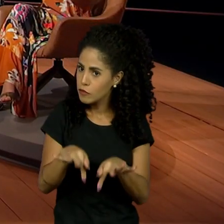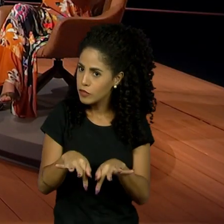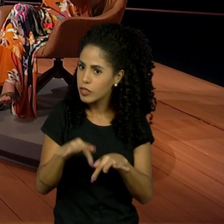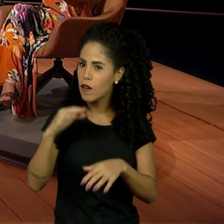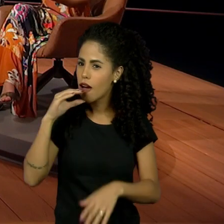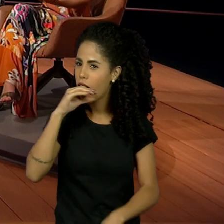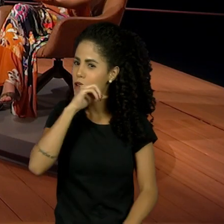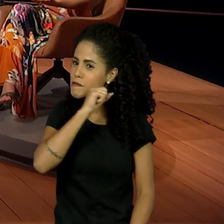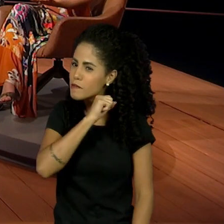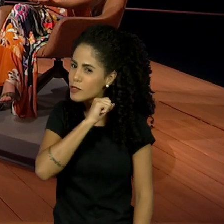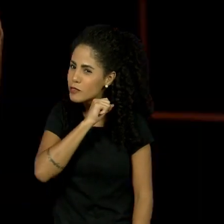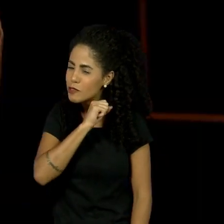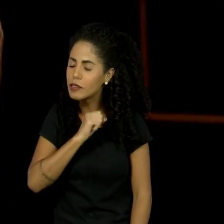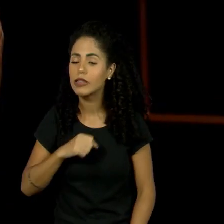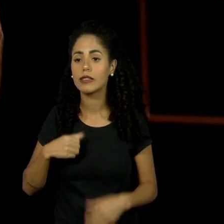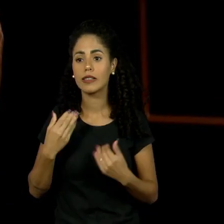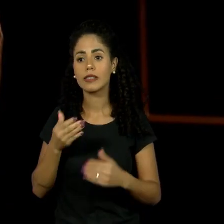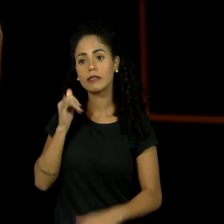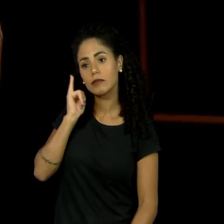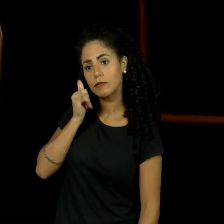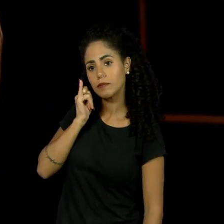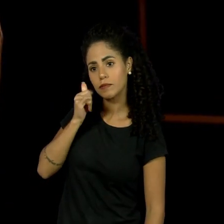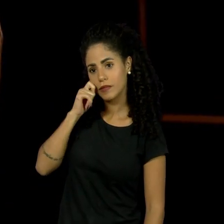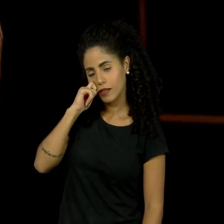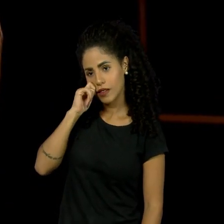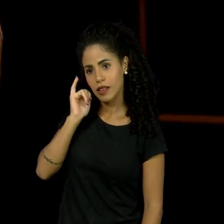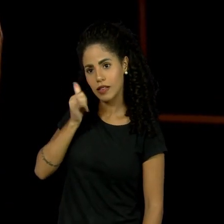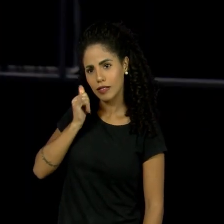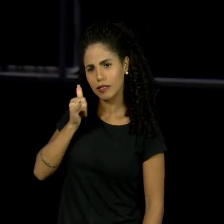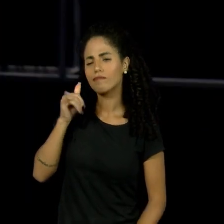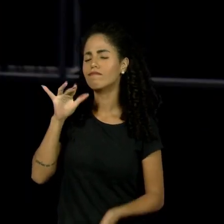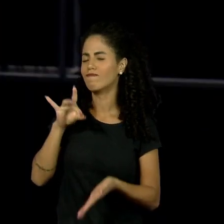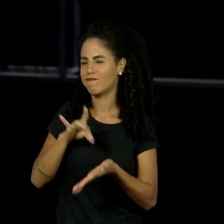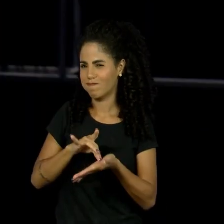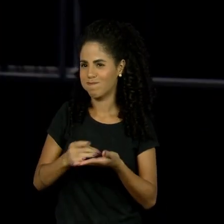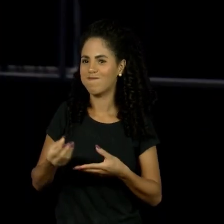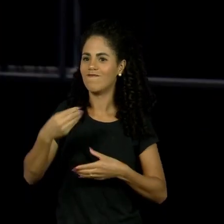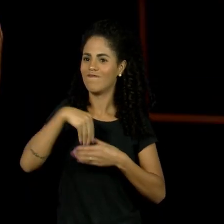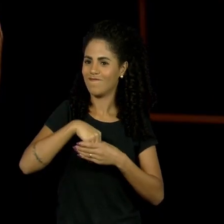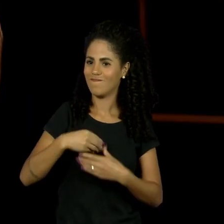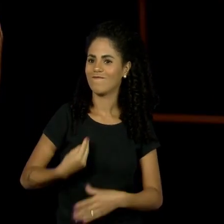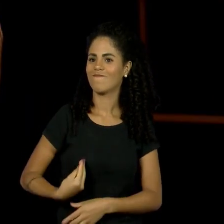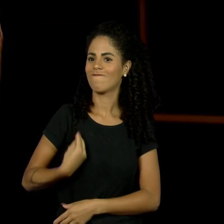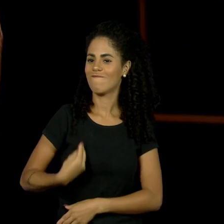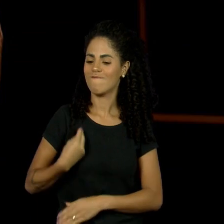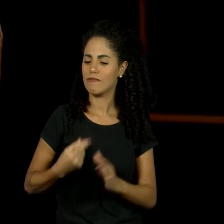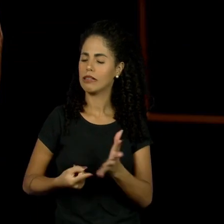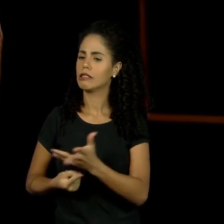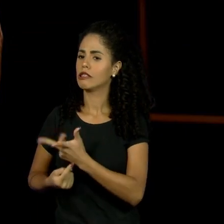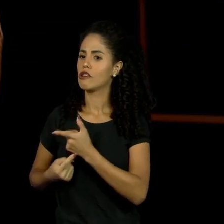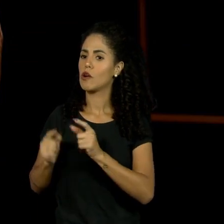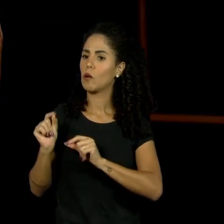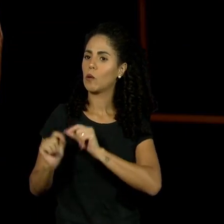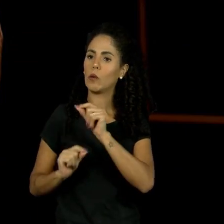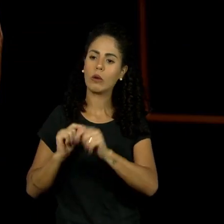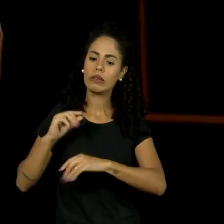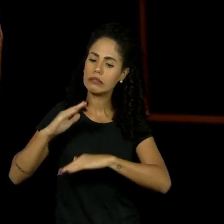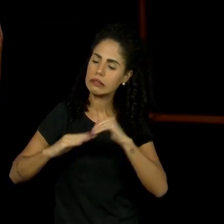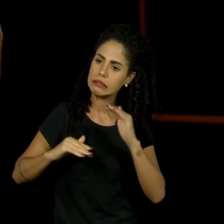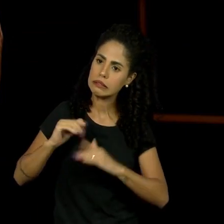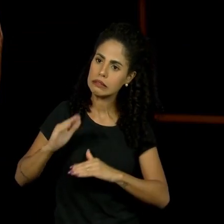né? Esse depoimento, ele é tão real dentro de mim que eu criei o Badi Arte, que justamente